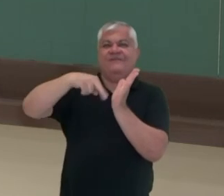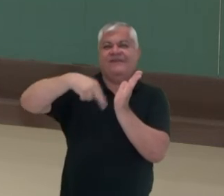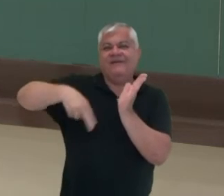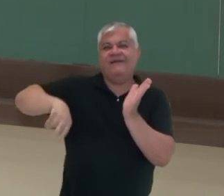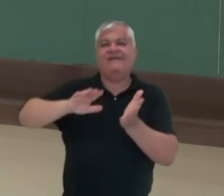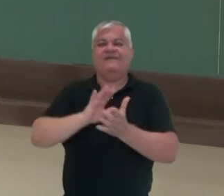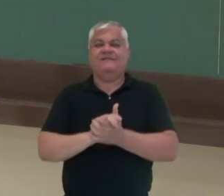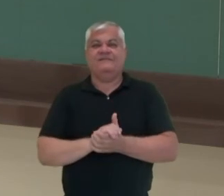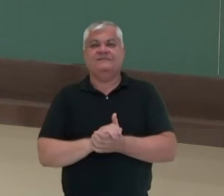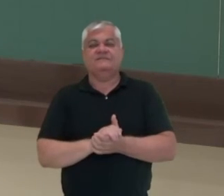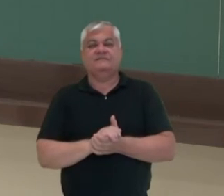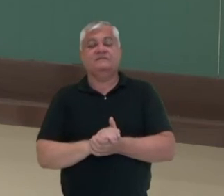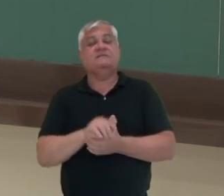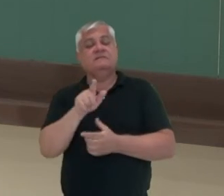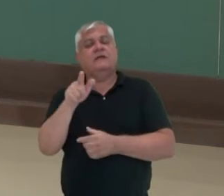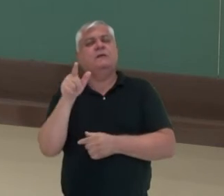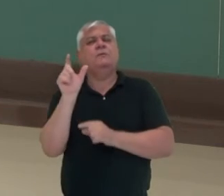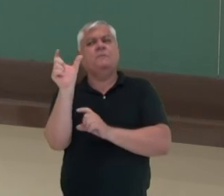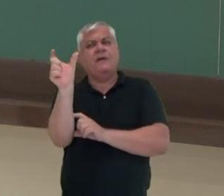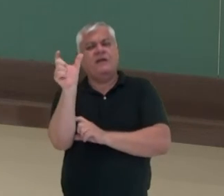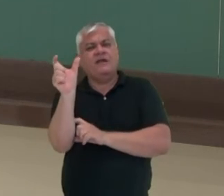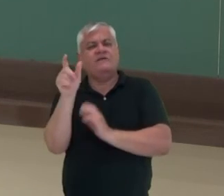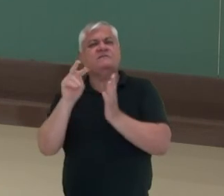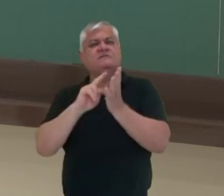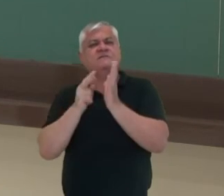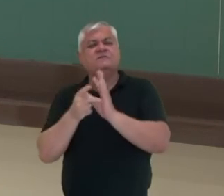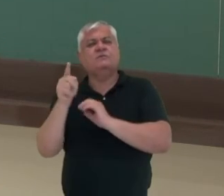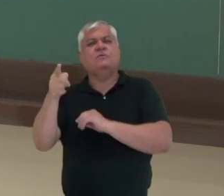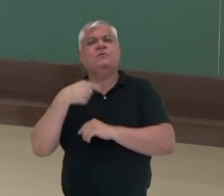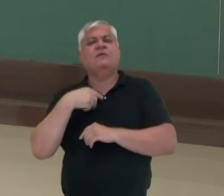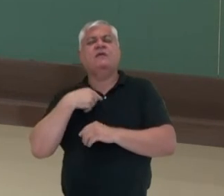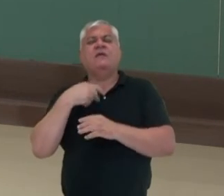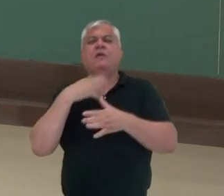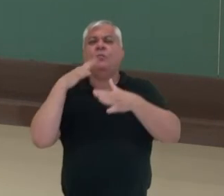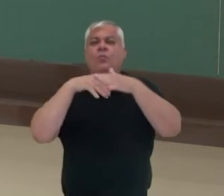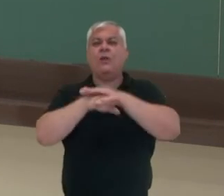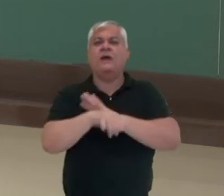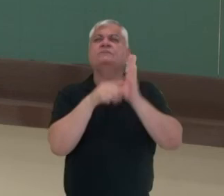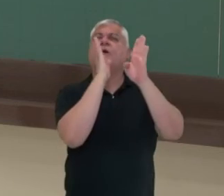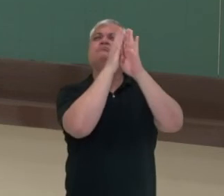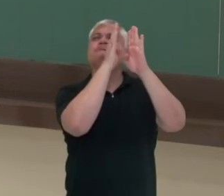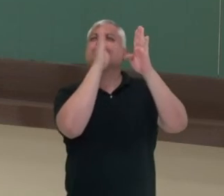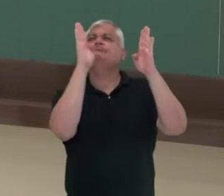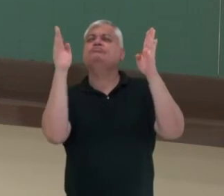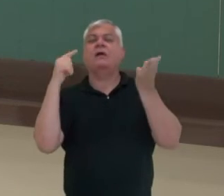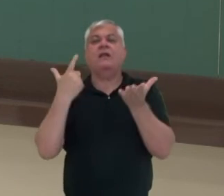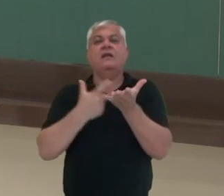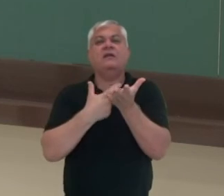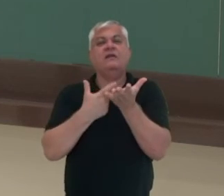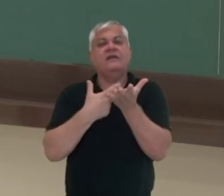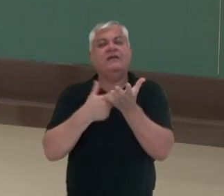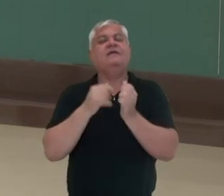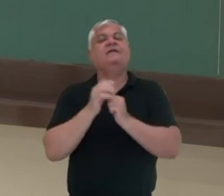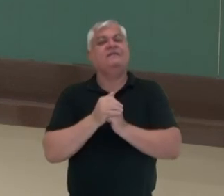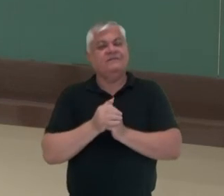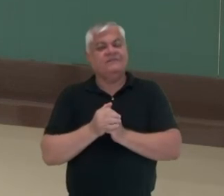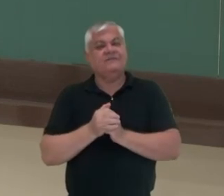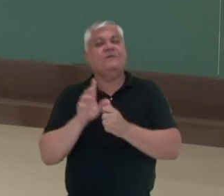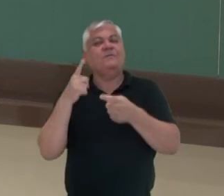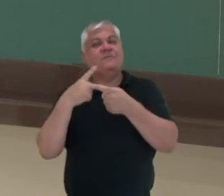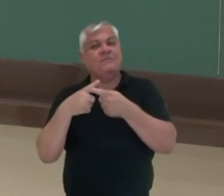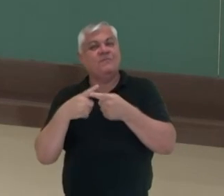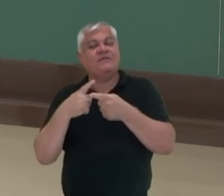raros. Entende-se, então, a arte de colecionar livros, tendo em vista o quê?